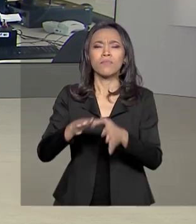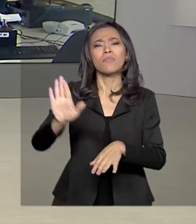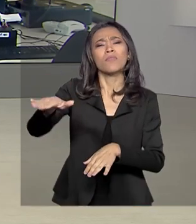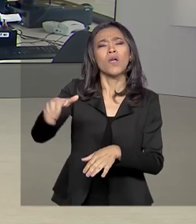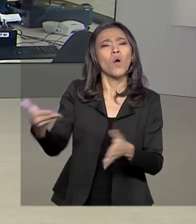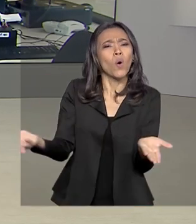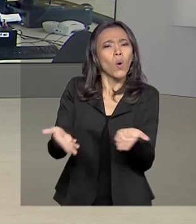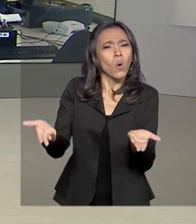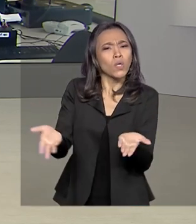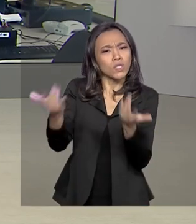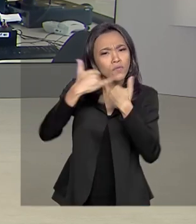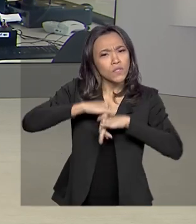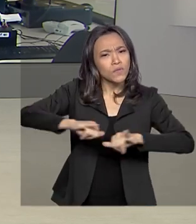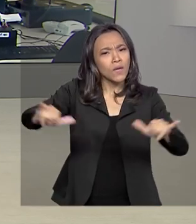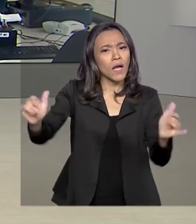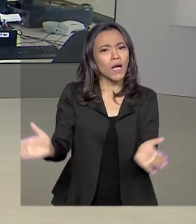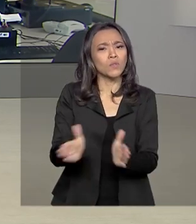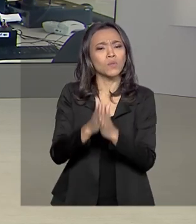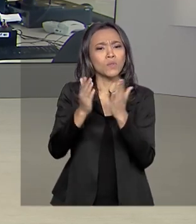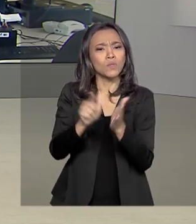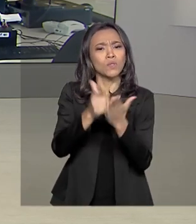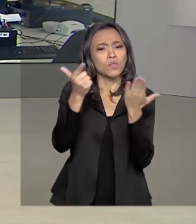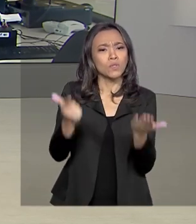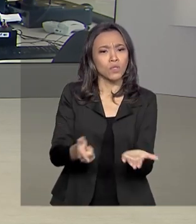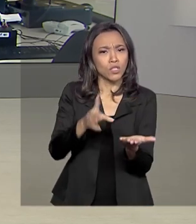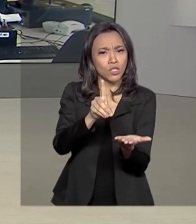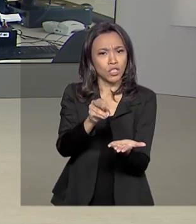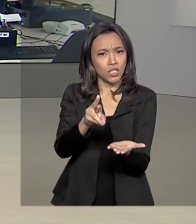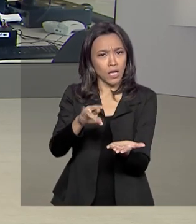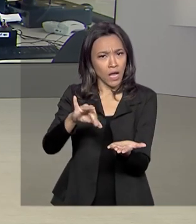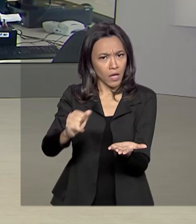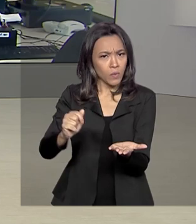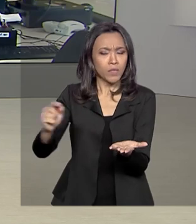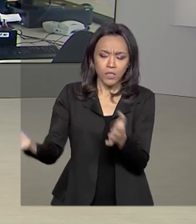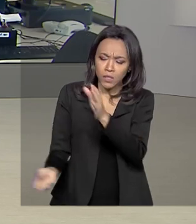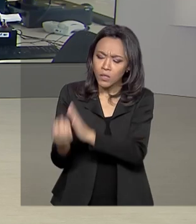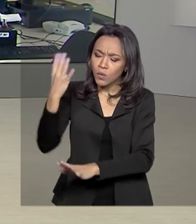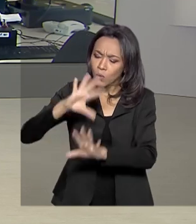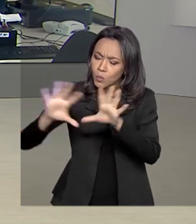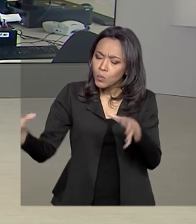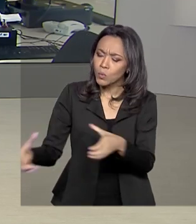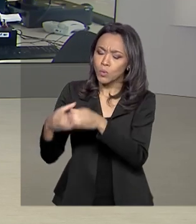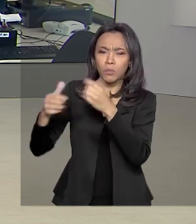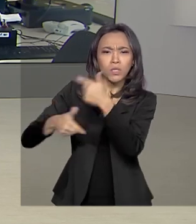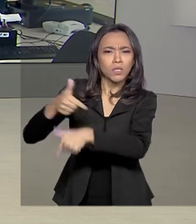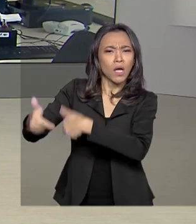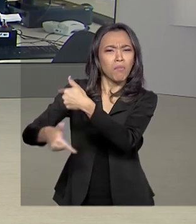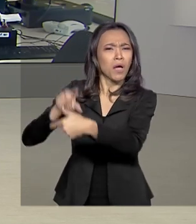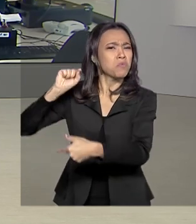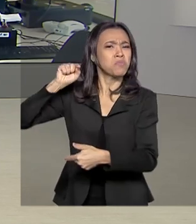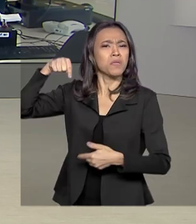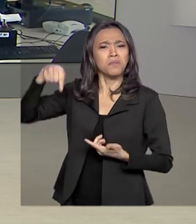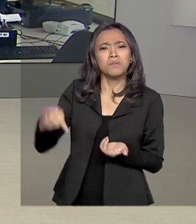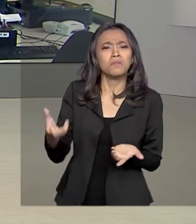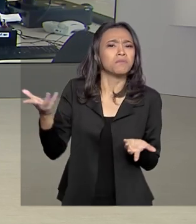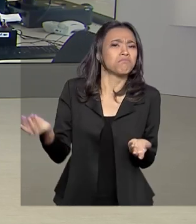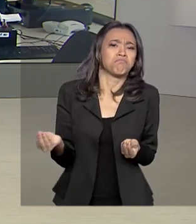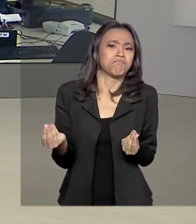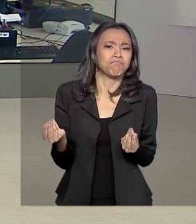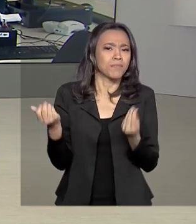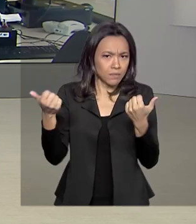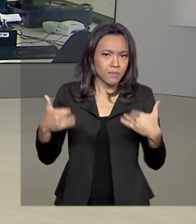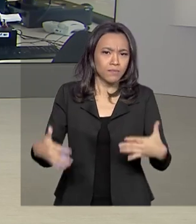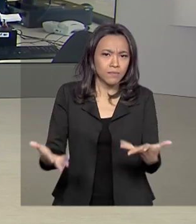também no Diário Oficial da União que o Ministério da Saúde criou uma força-tarefa da fundamentação. O que significa isso? Explica pra gente.